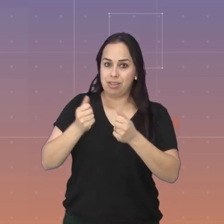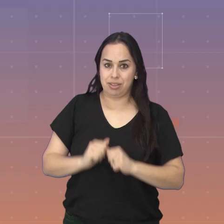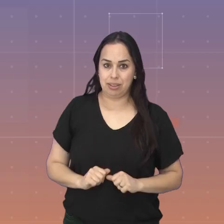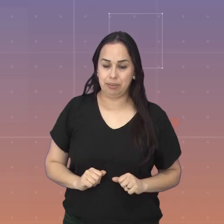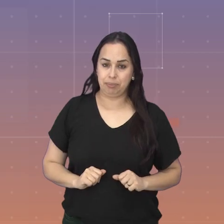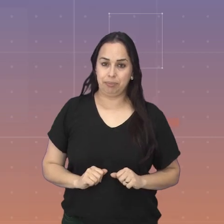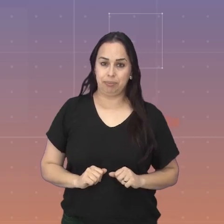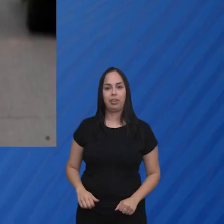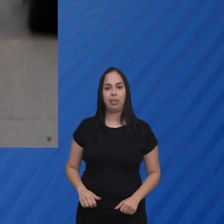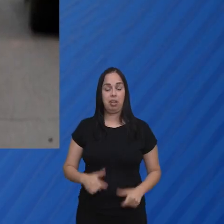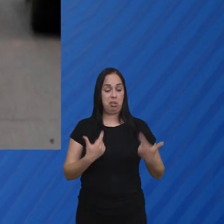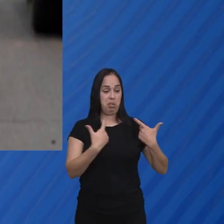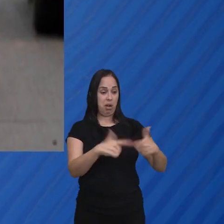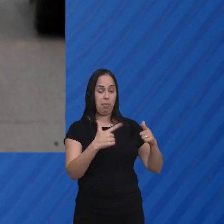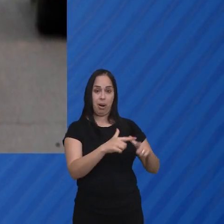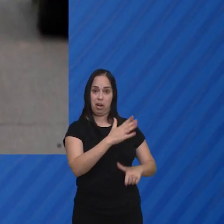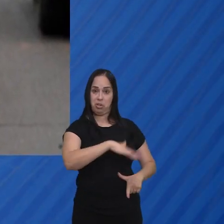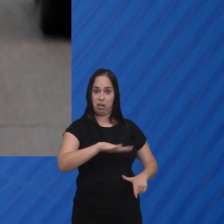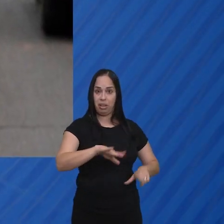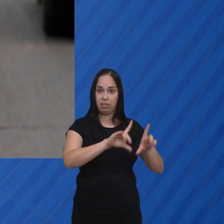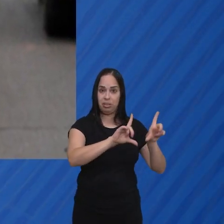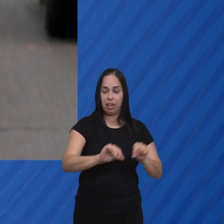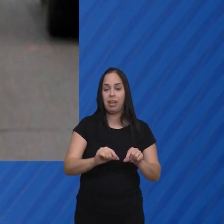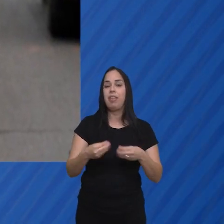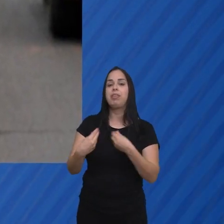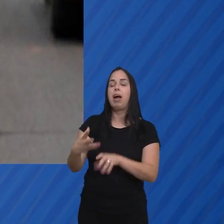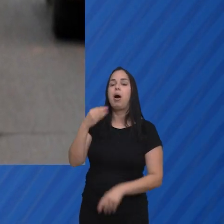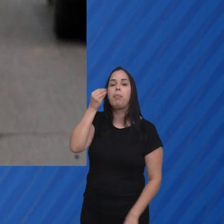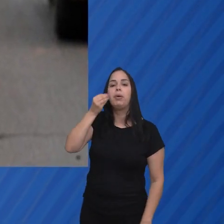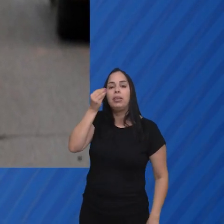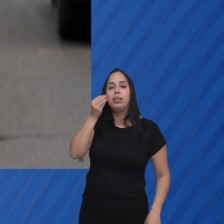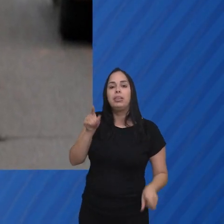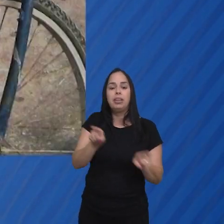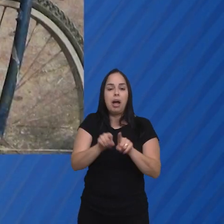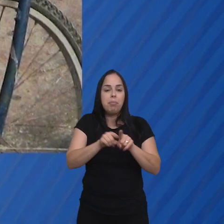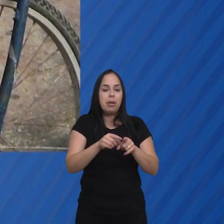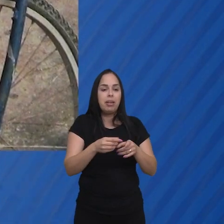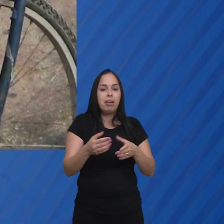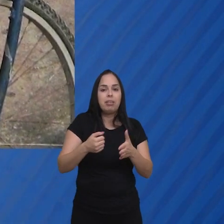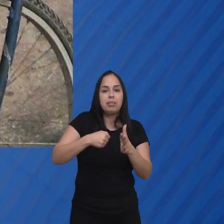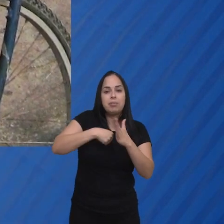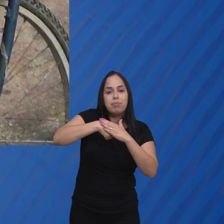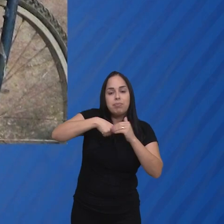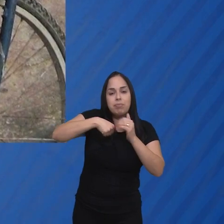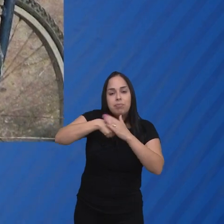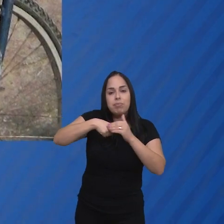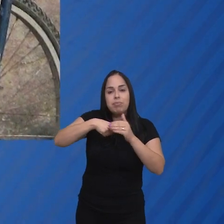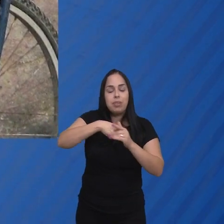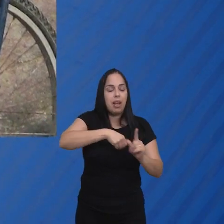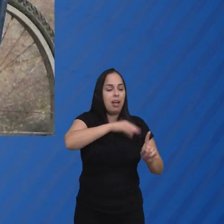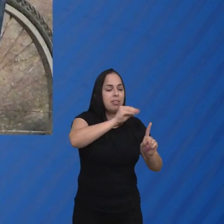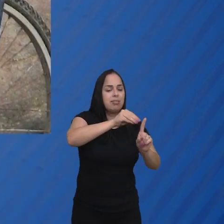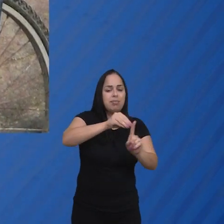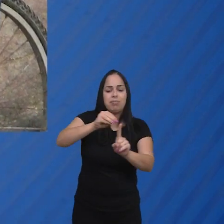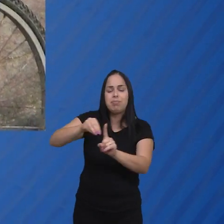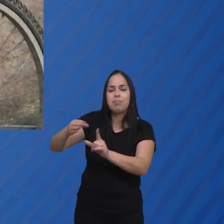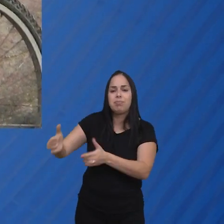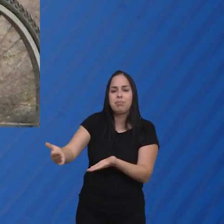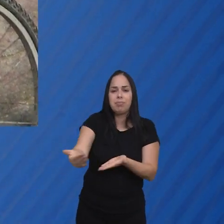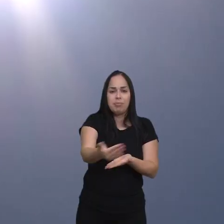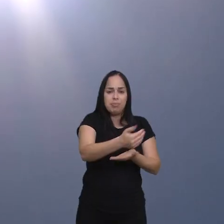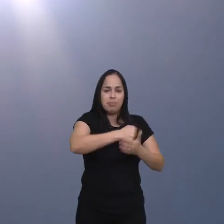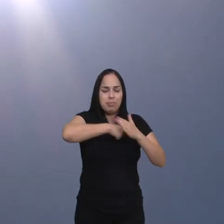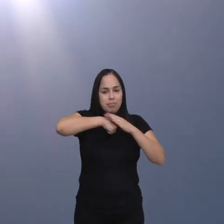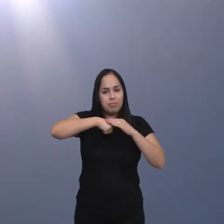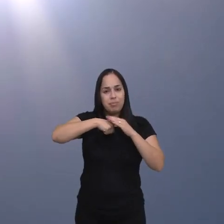e jovens. Erradicar o trabalho infantil, criar oportunidades e acolher as crianças em situação de